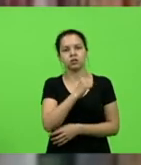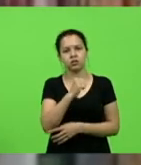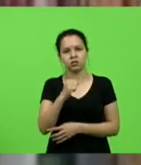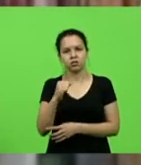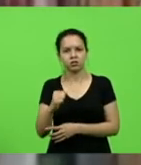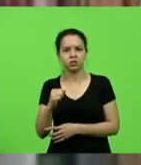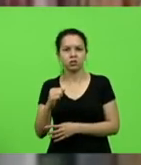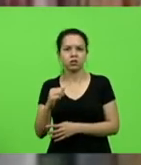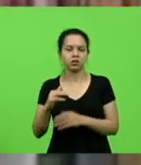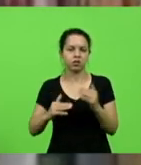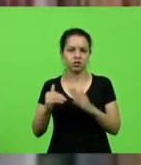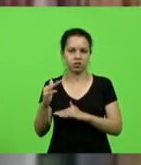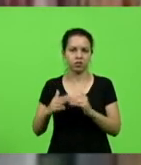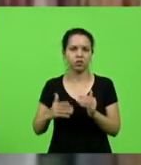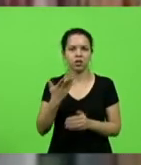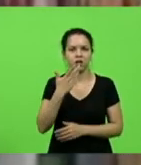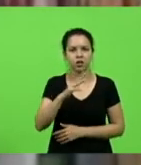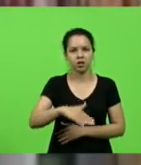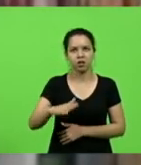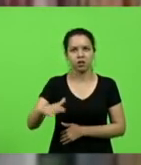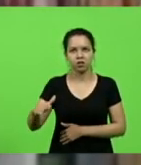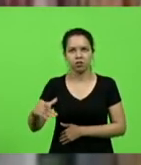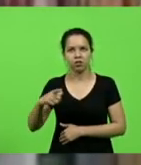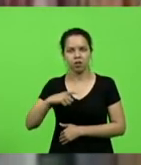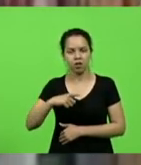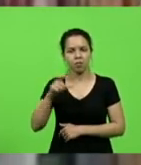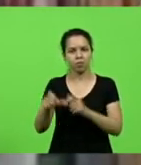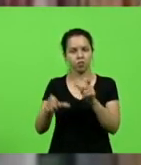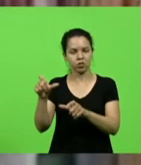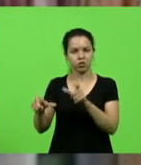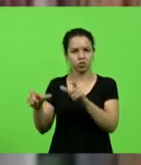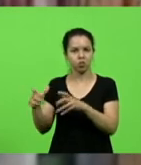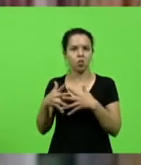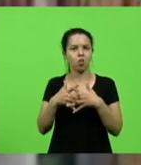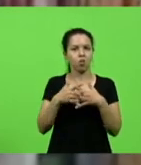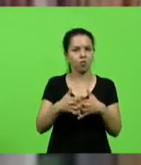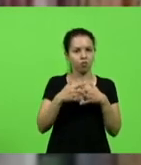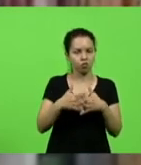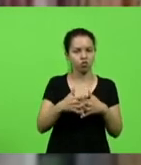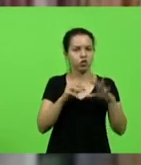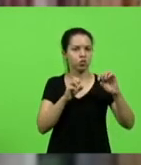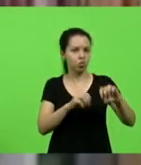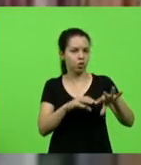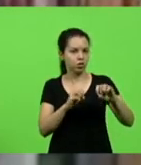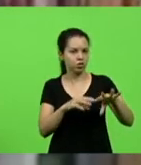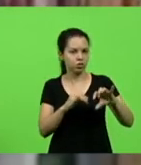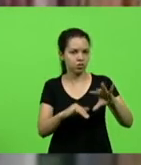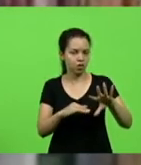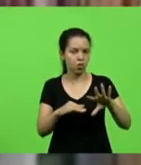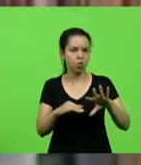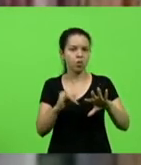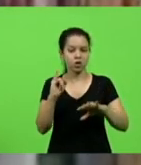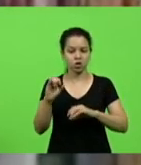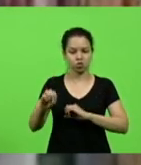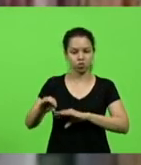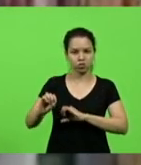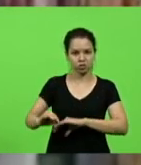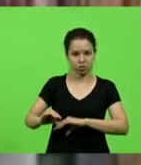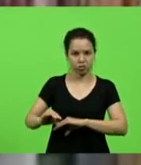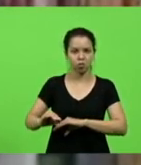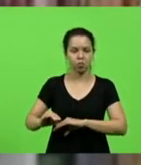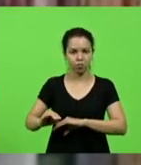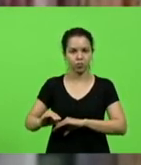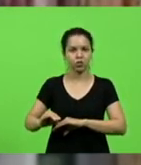infância, das infâncias, vêm de pessoas que confundem educação e instrução com escolarização formal, ou seja,